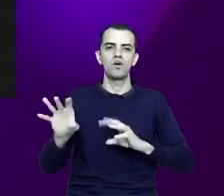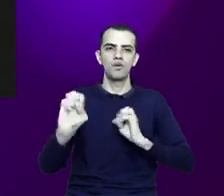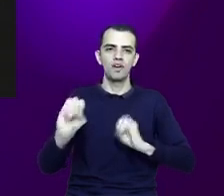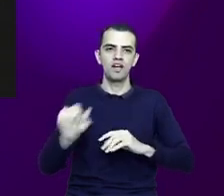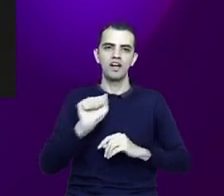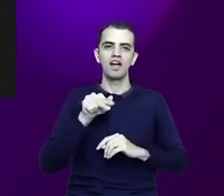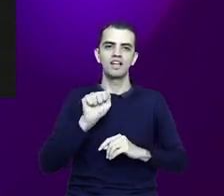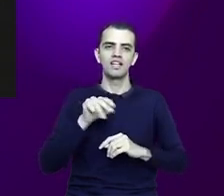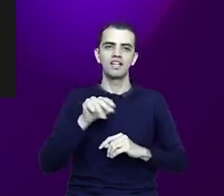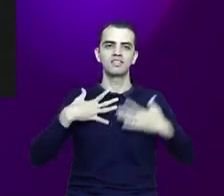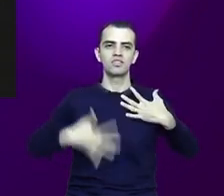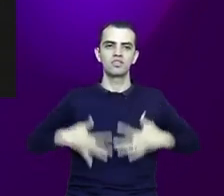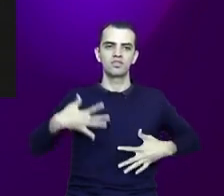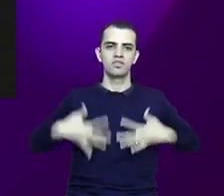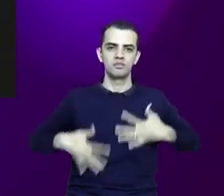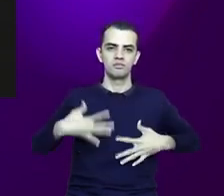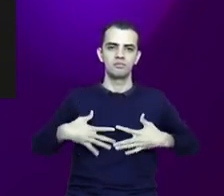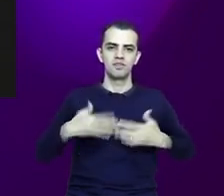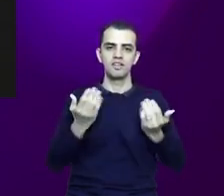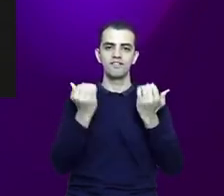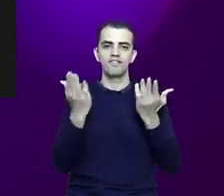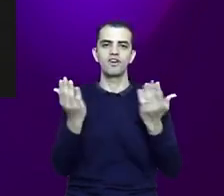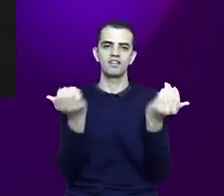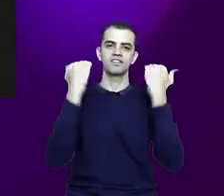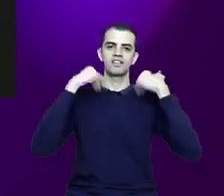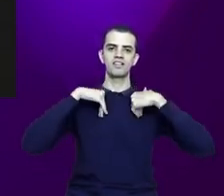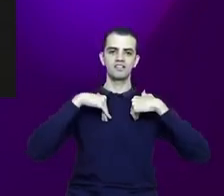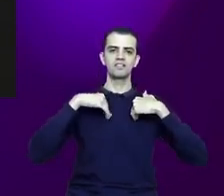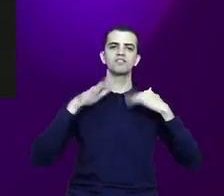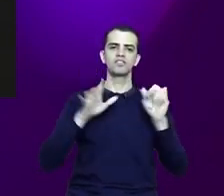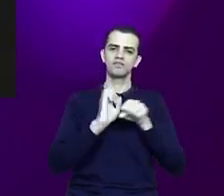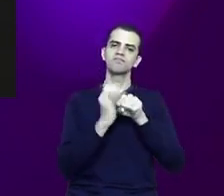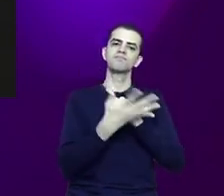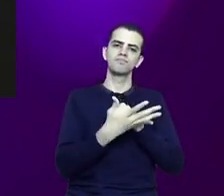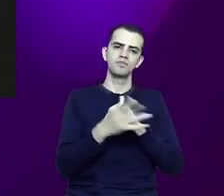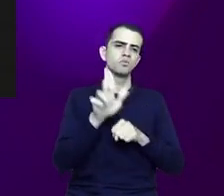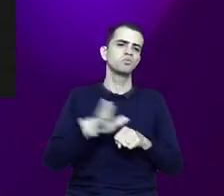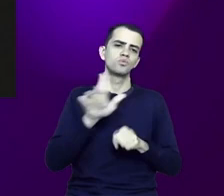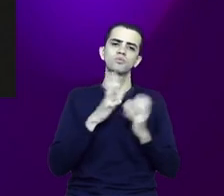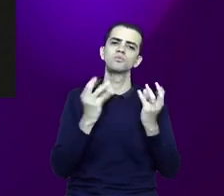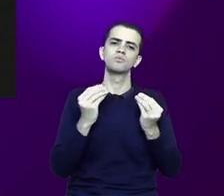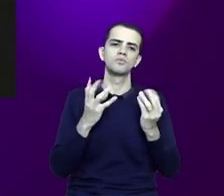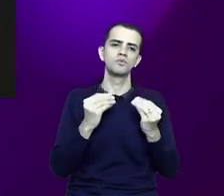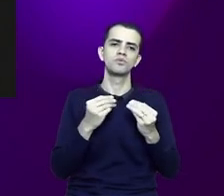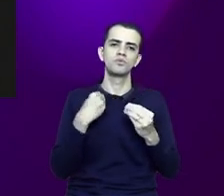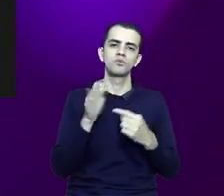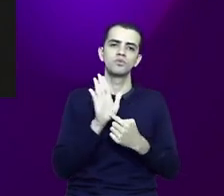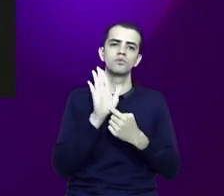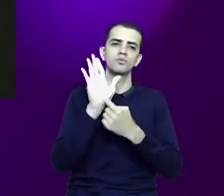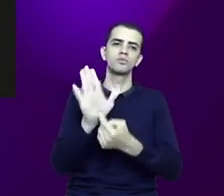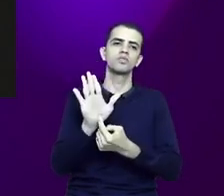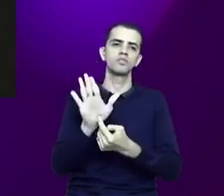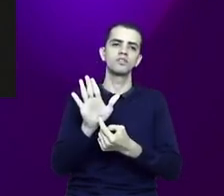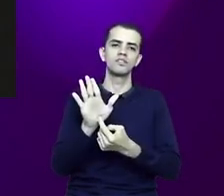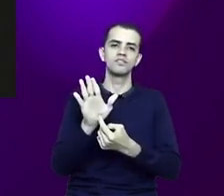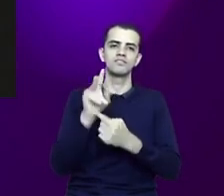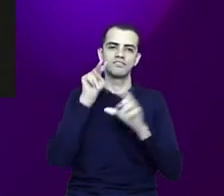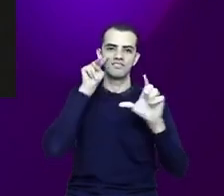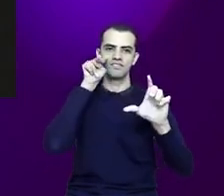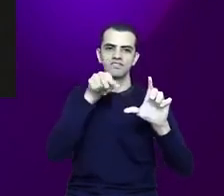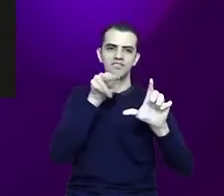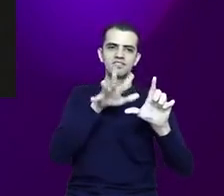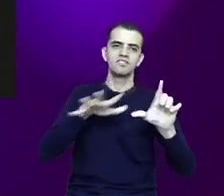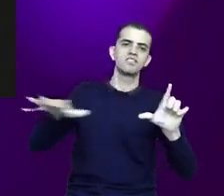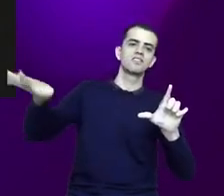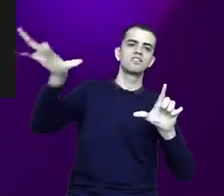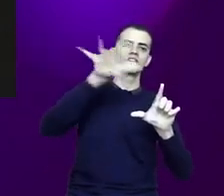e interna. Isso a gente fez muito durante a pandemia. Eu estou transmitindo esse campo de visão, então os alunos estão vendo